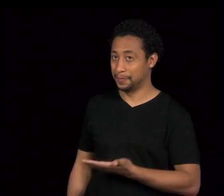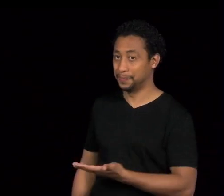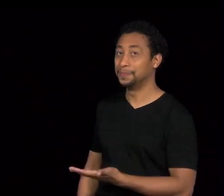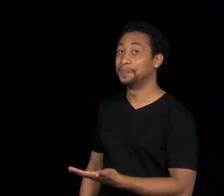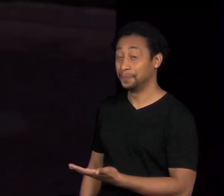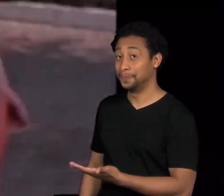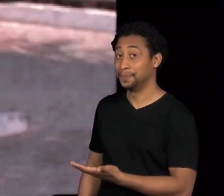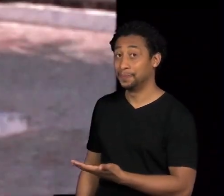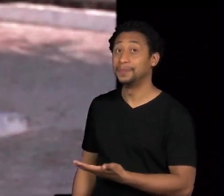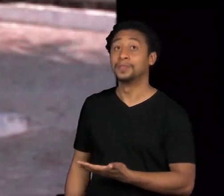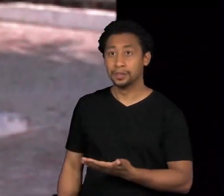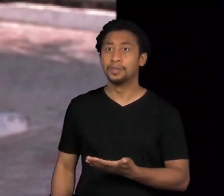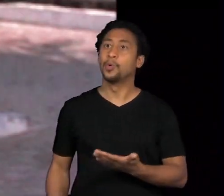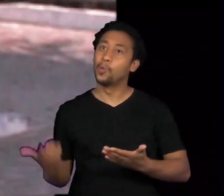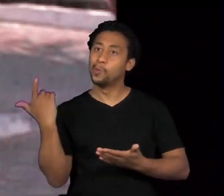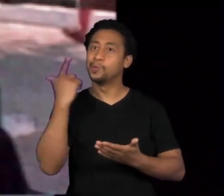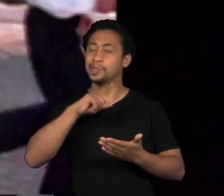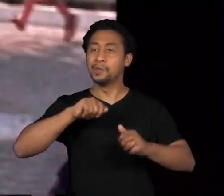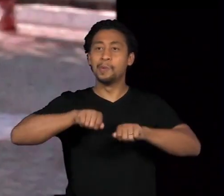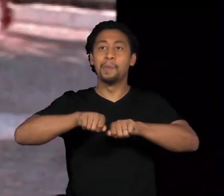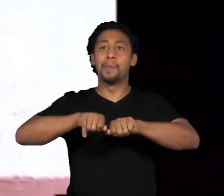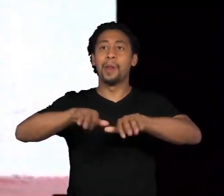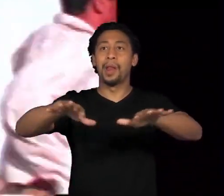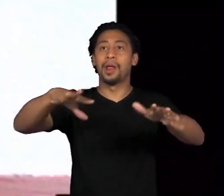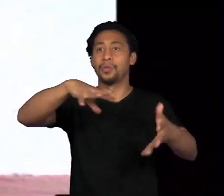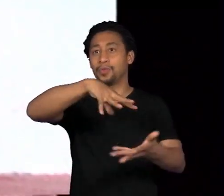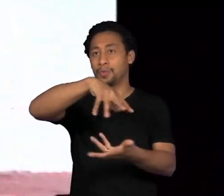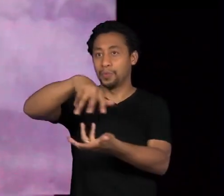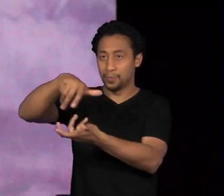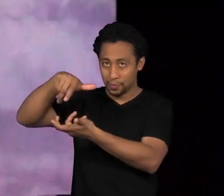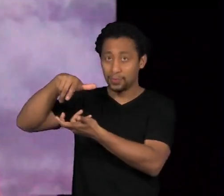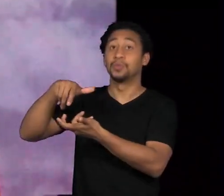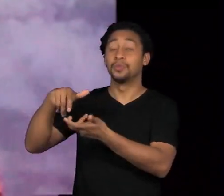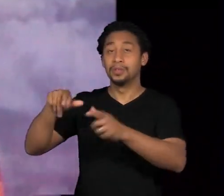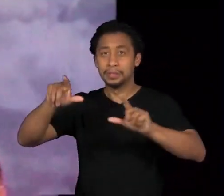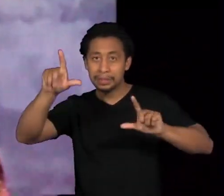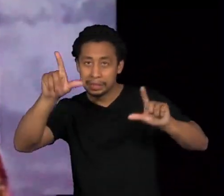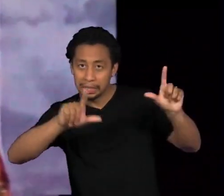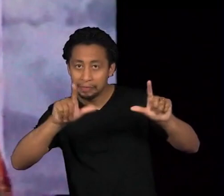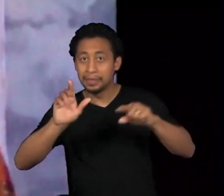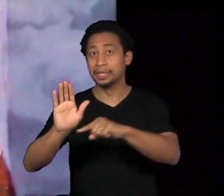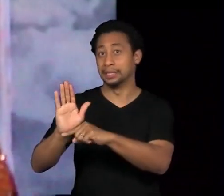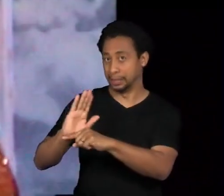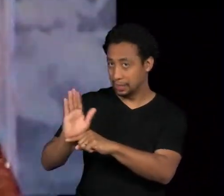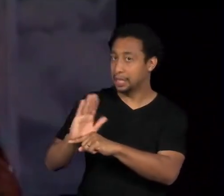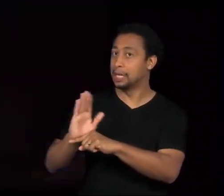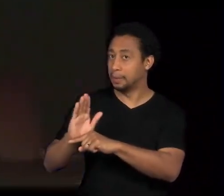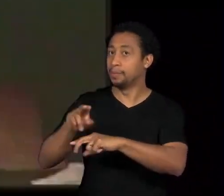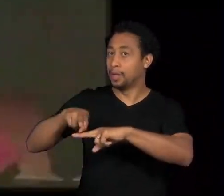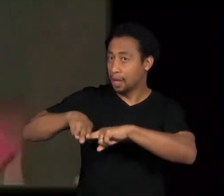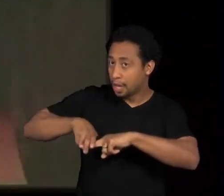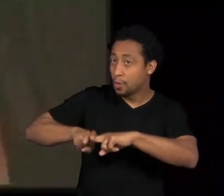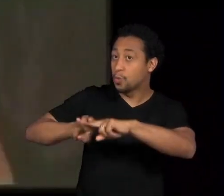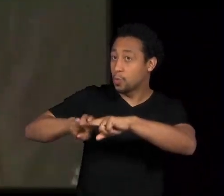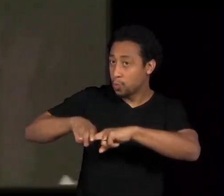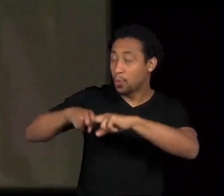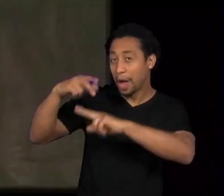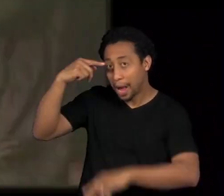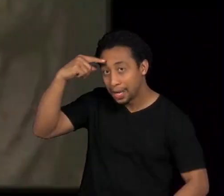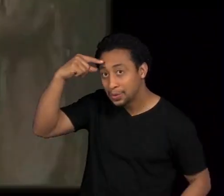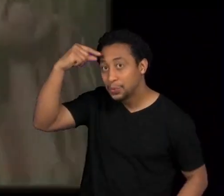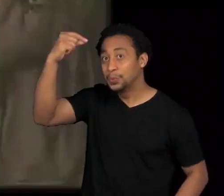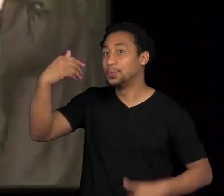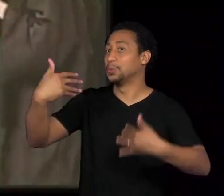Compadecida ganhou o mundo através das telas da TV e do cinema suas obras foram